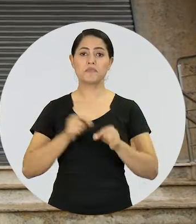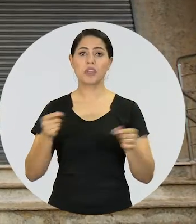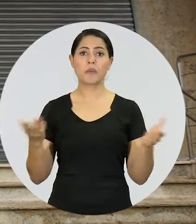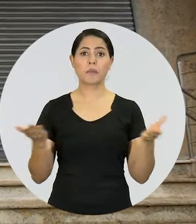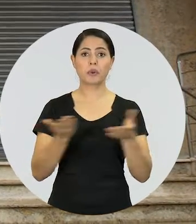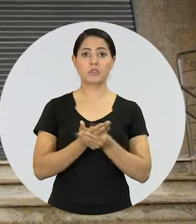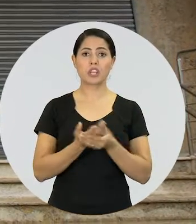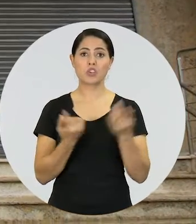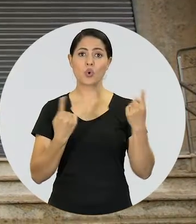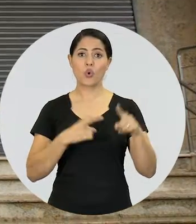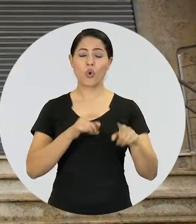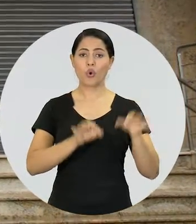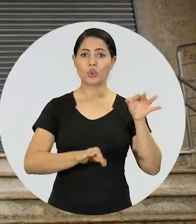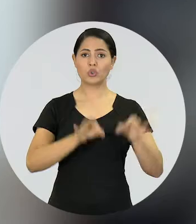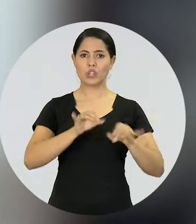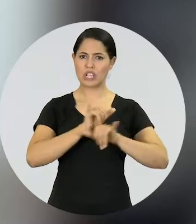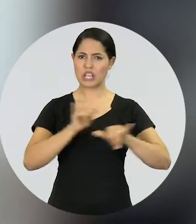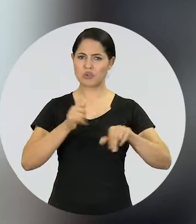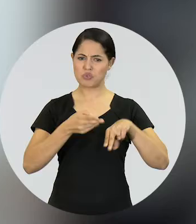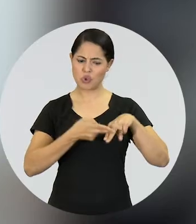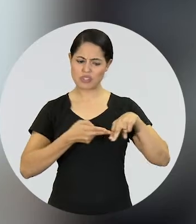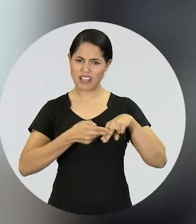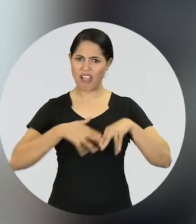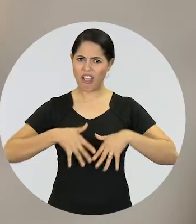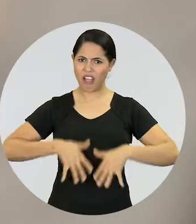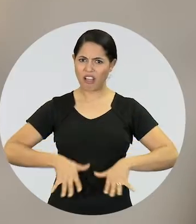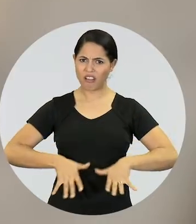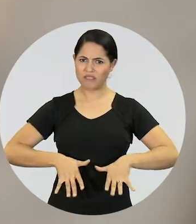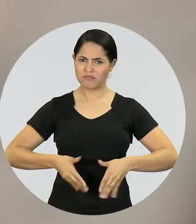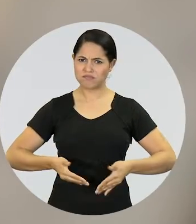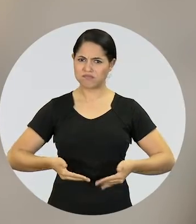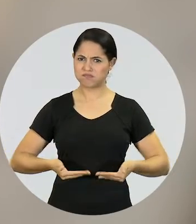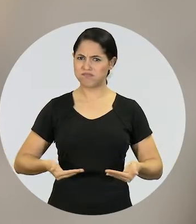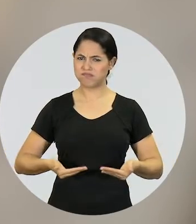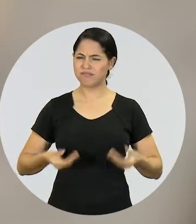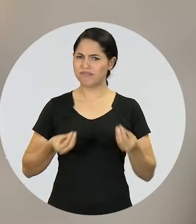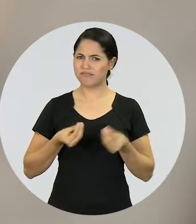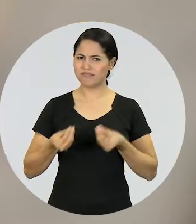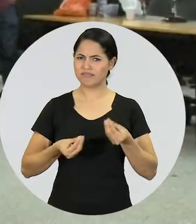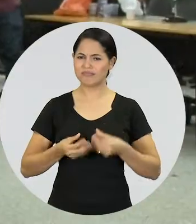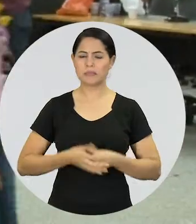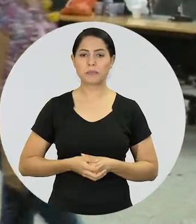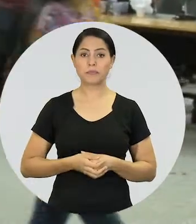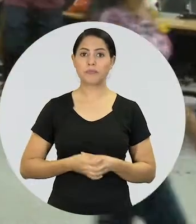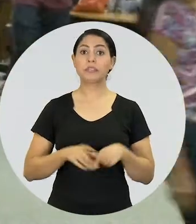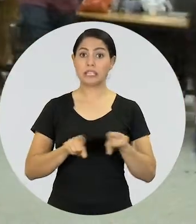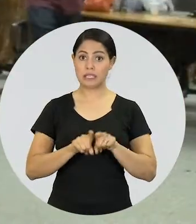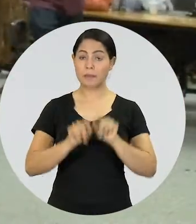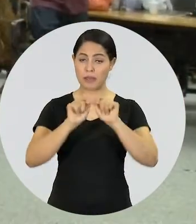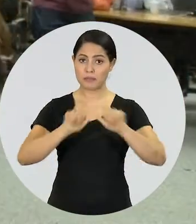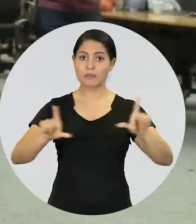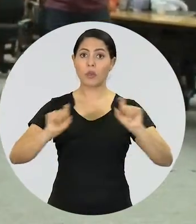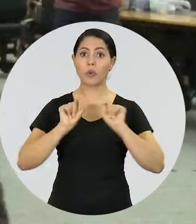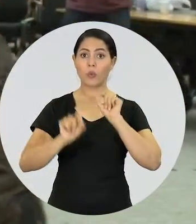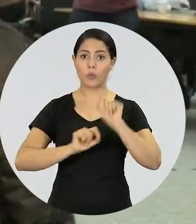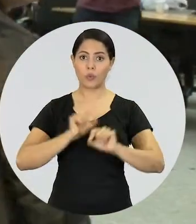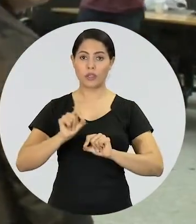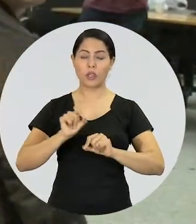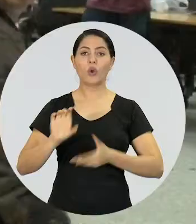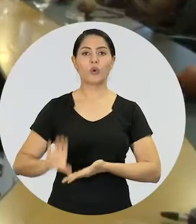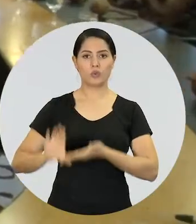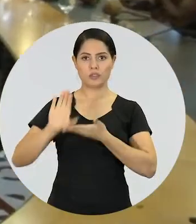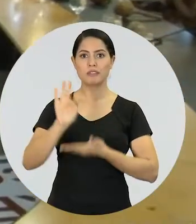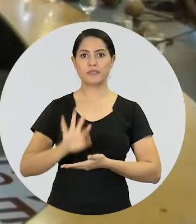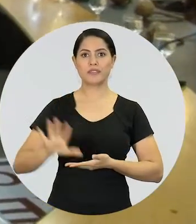ingressa em corregedoria contra a juíza que determinou o tamanho da saia de advogadas. E neste programa você ainda